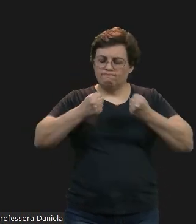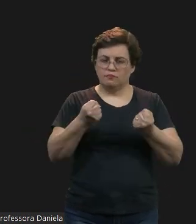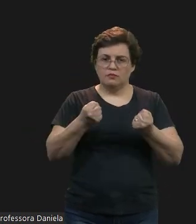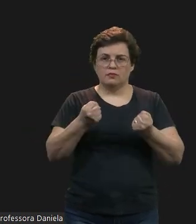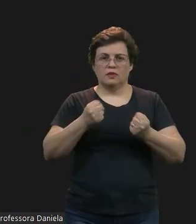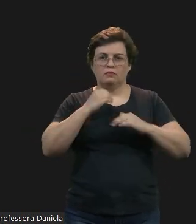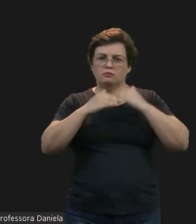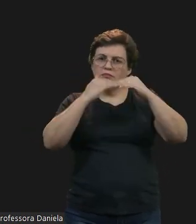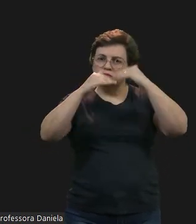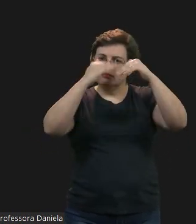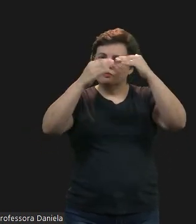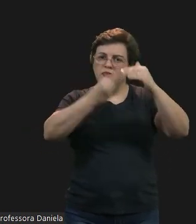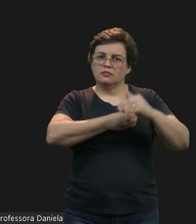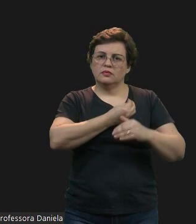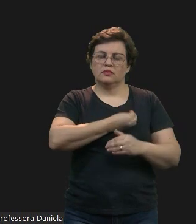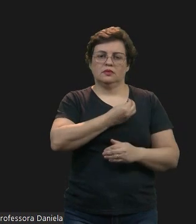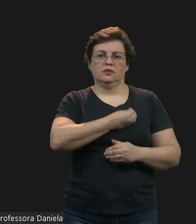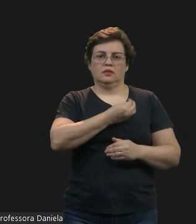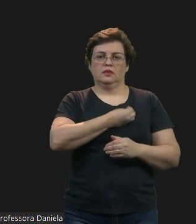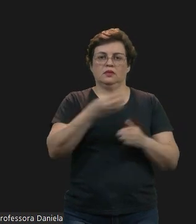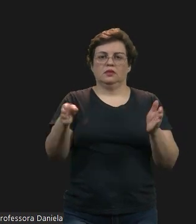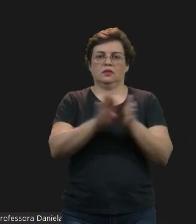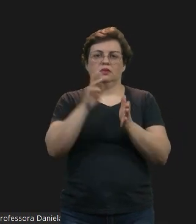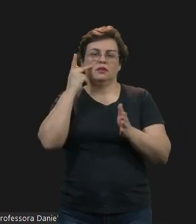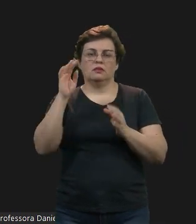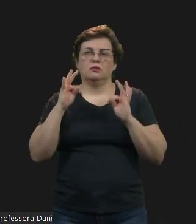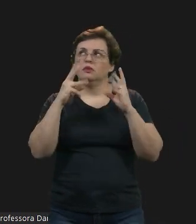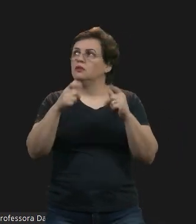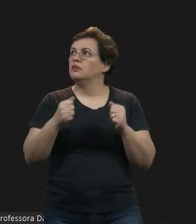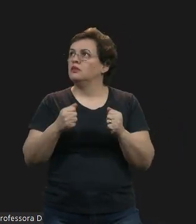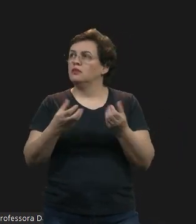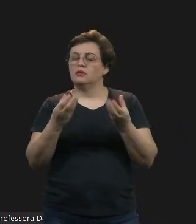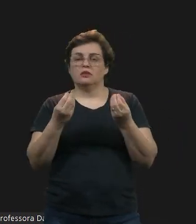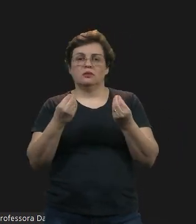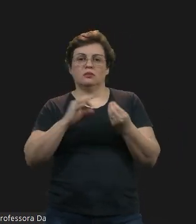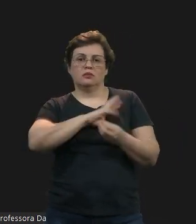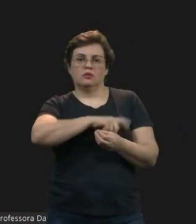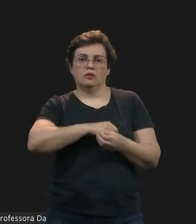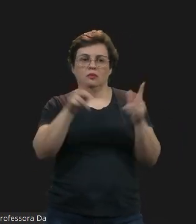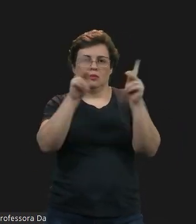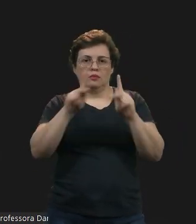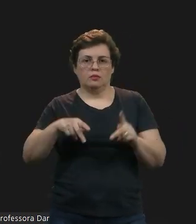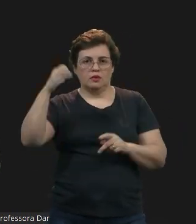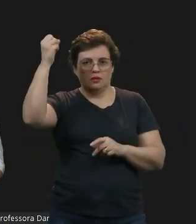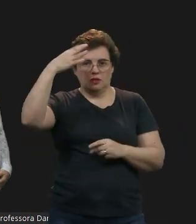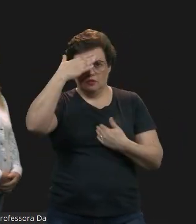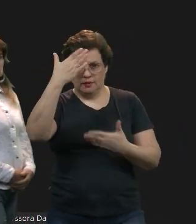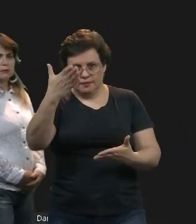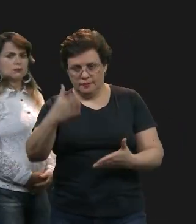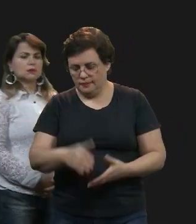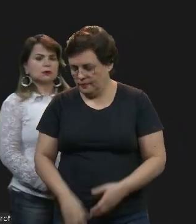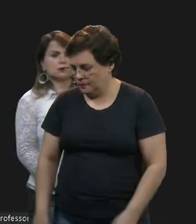com muito esforço, crescer na vida e trazer para todos muito amor, muita paz, muita luz. Muito obrigada.